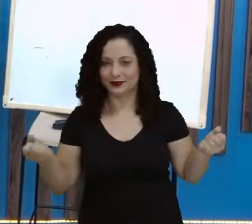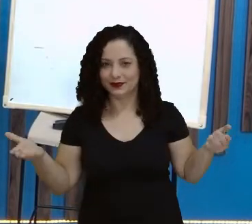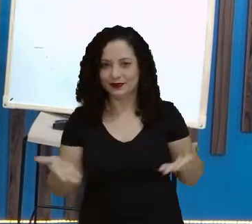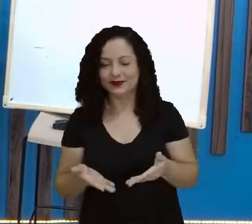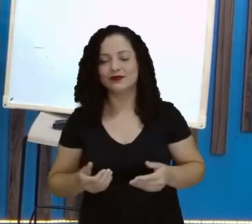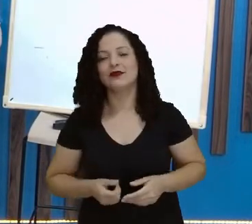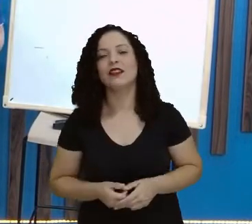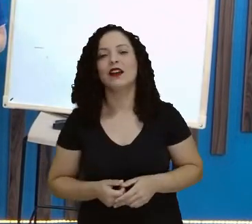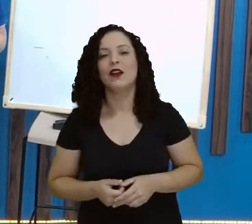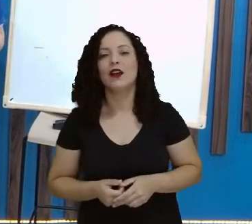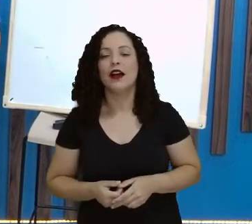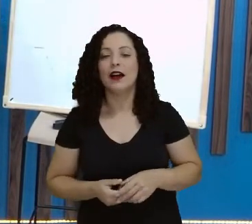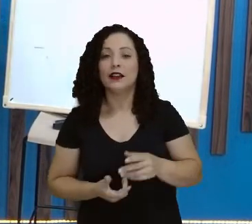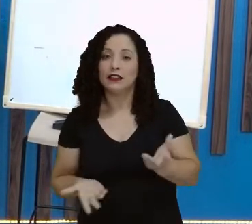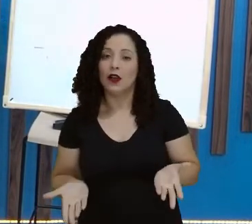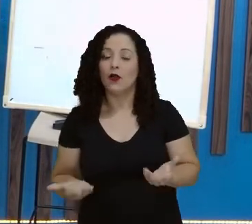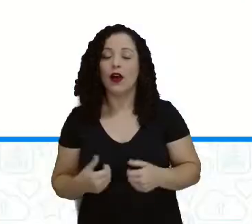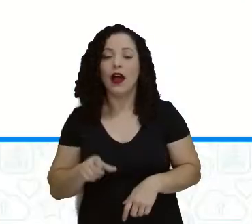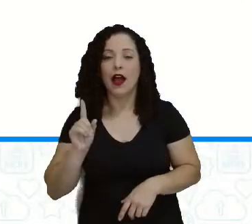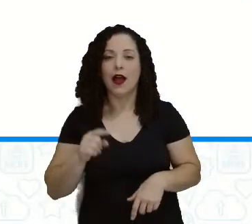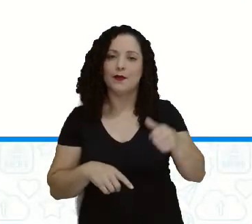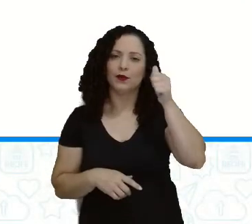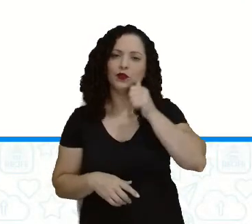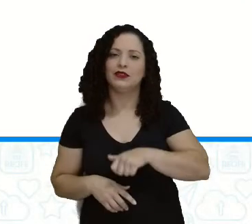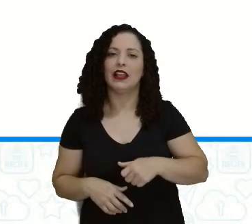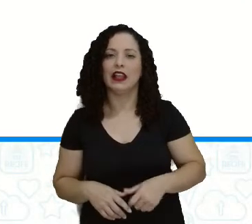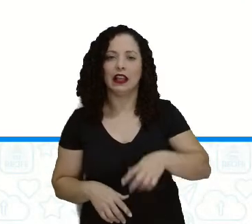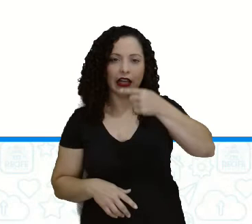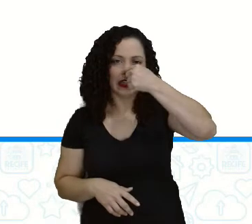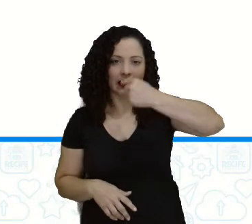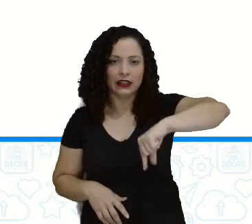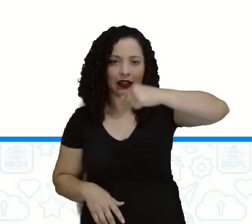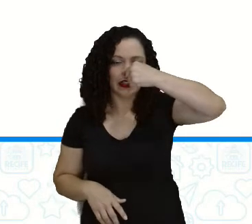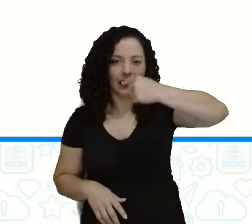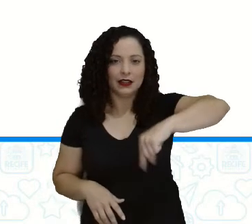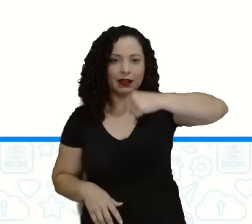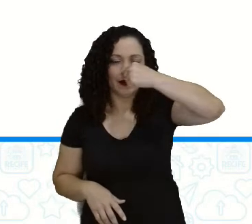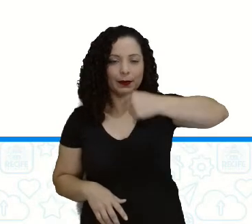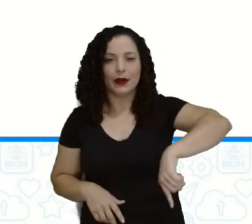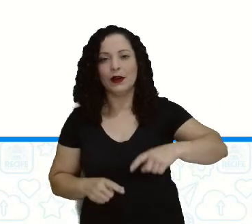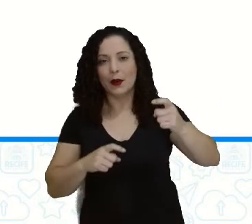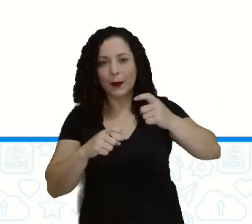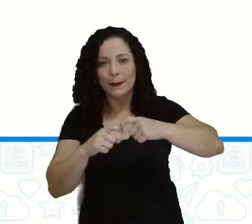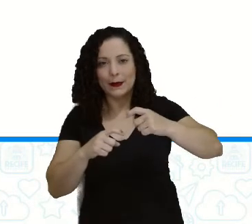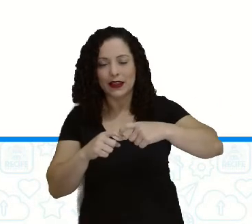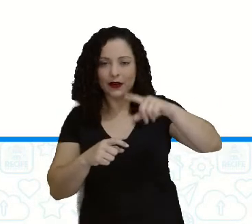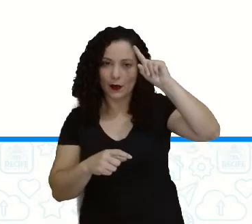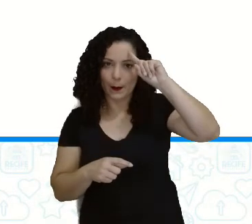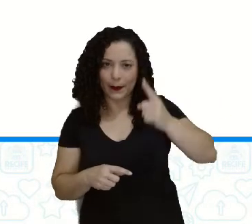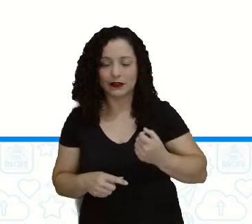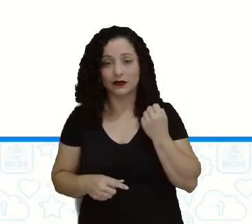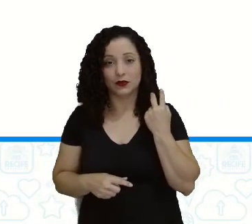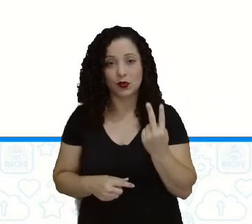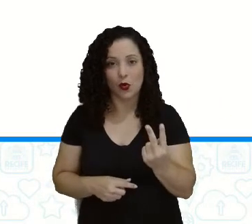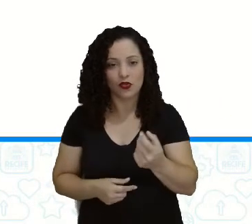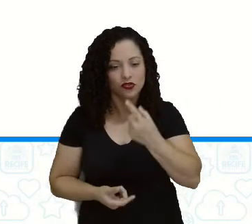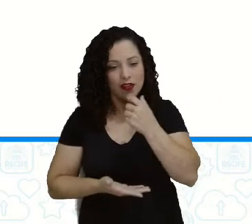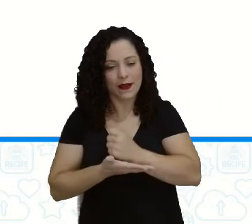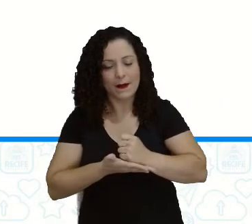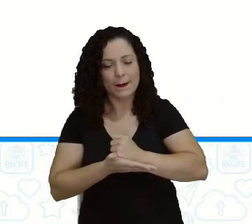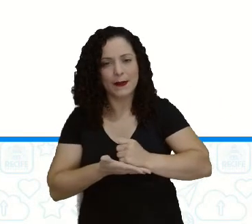Sandra ficou gripada e o médico receitou tomar 2 comprimidos ao dia durante uma